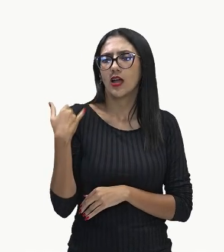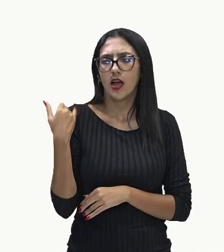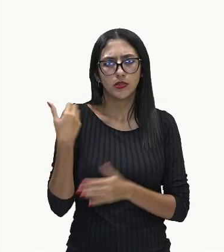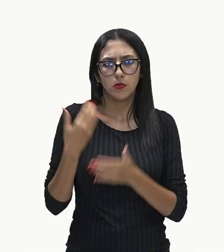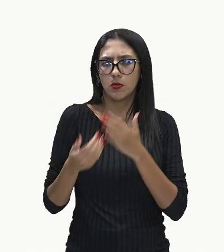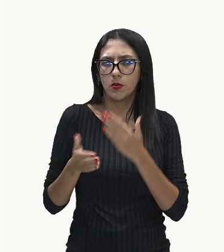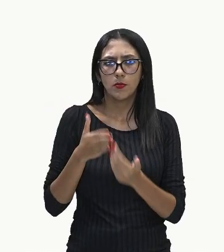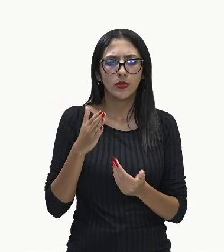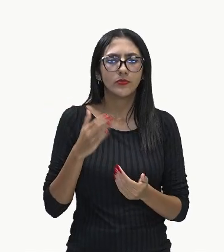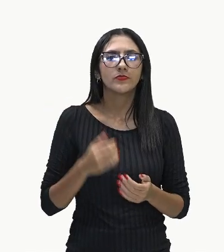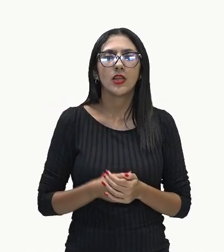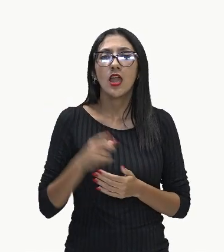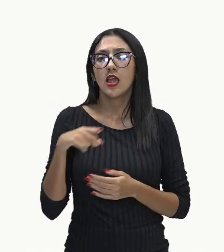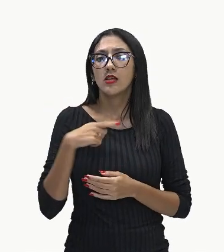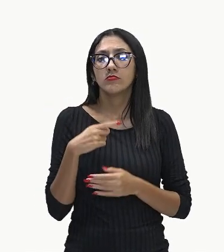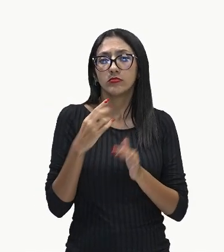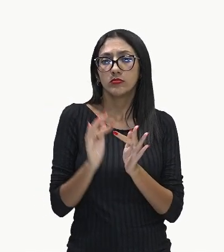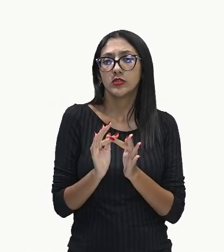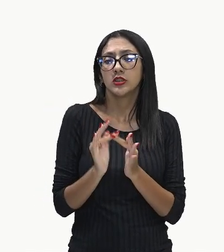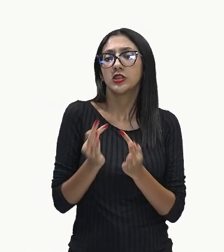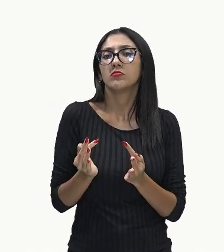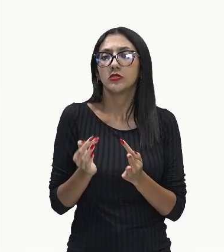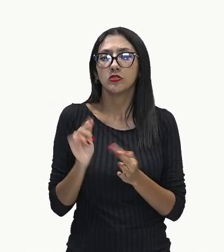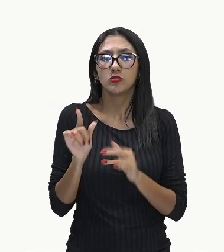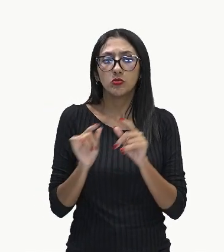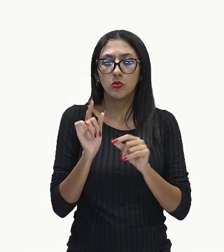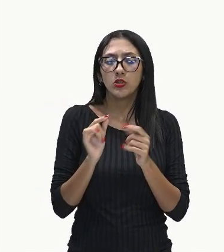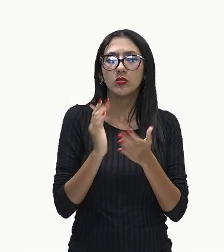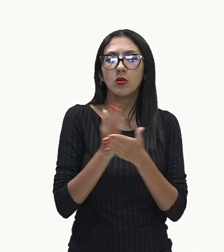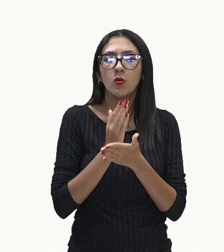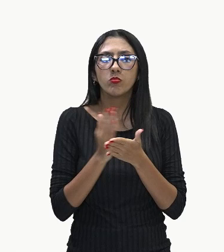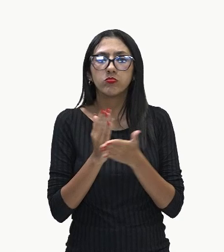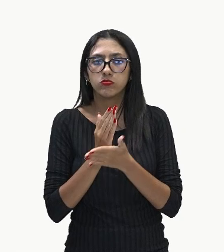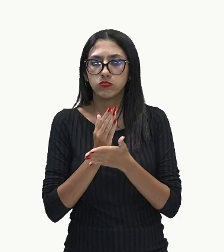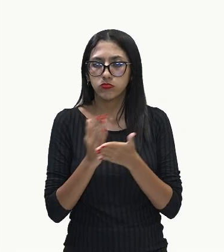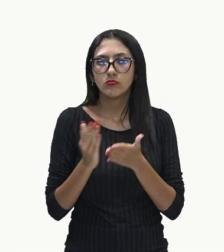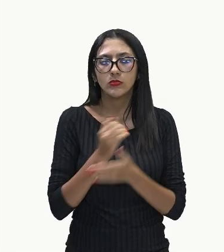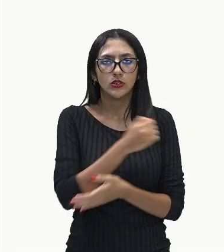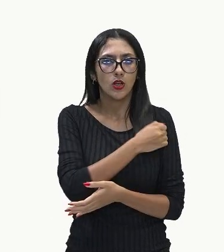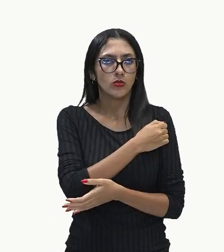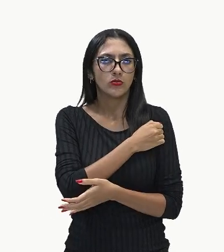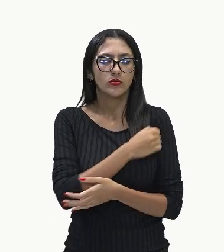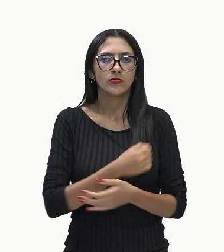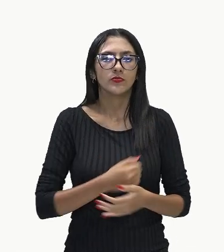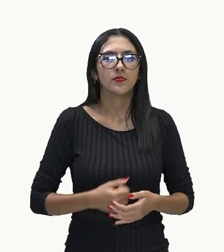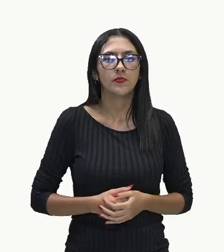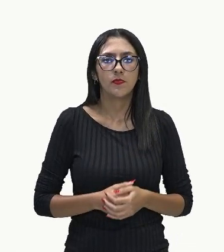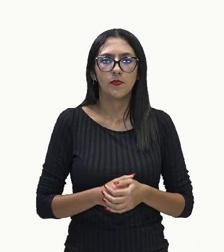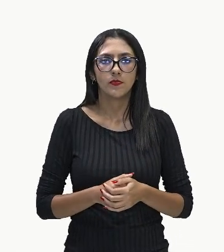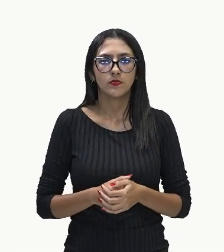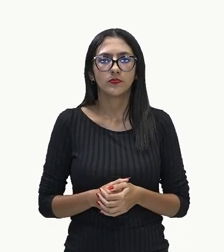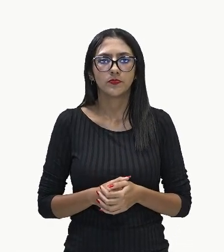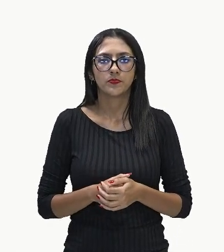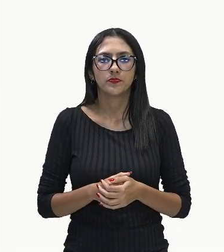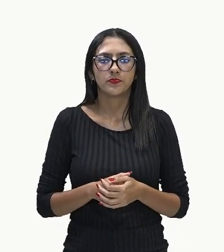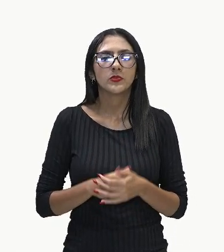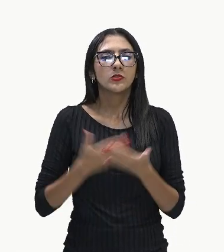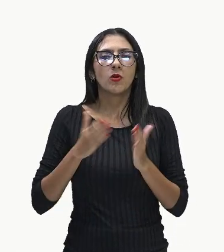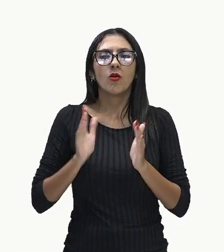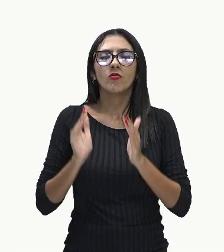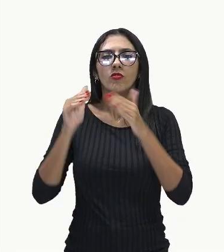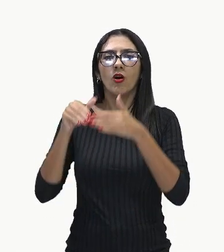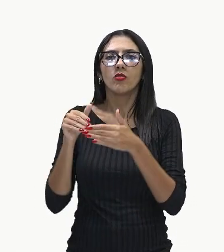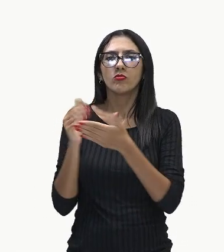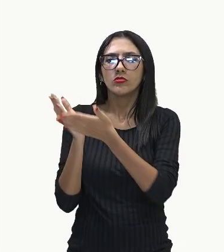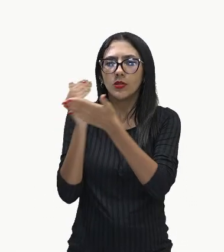de 30 alunos dos 300, certo? Então, qual é a população? A minha população aqui